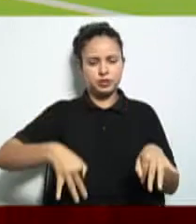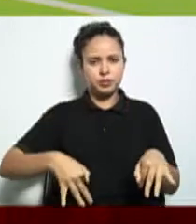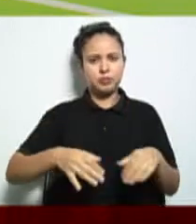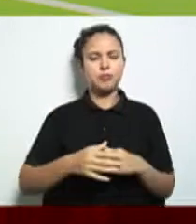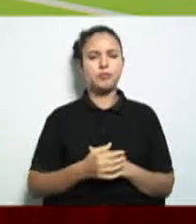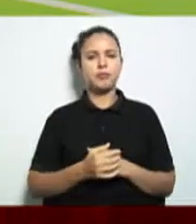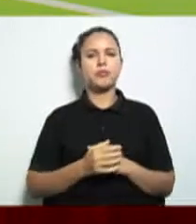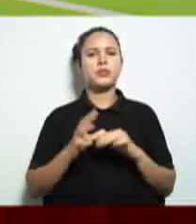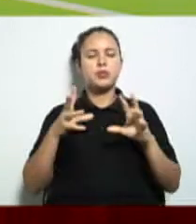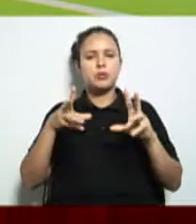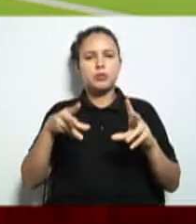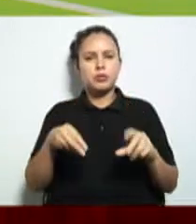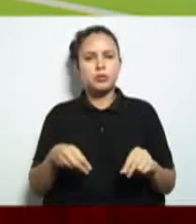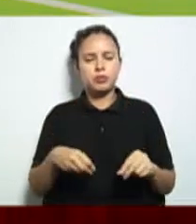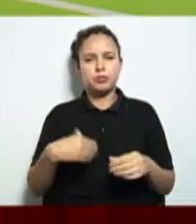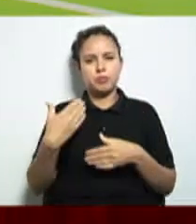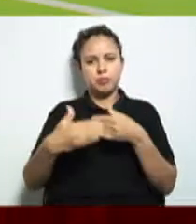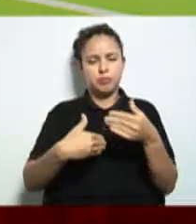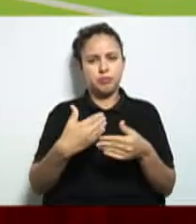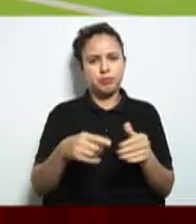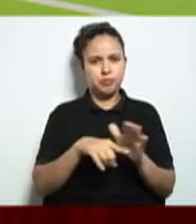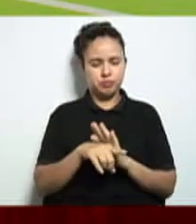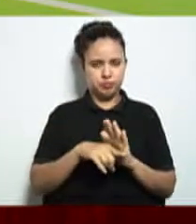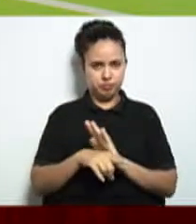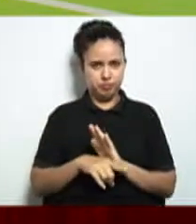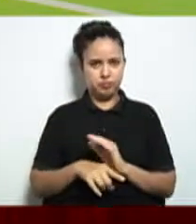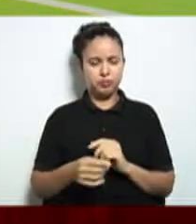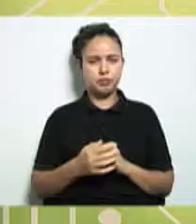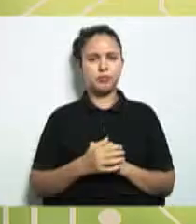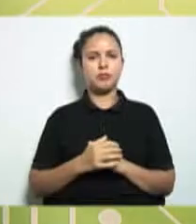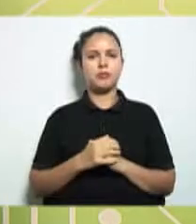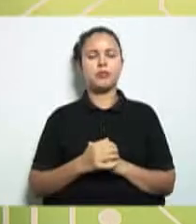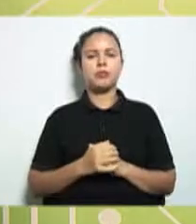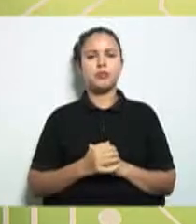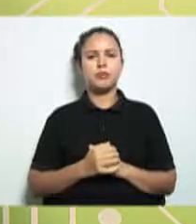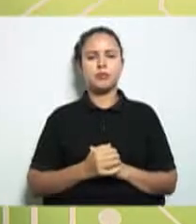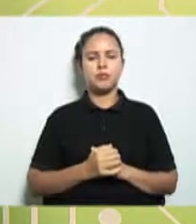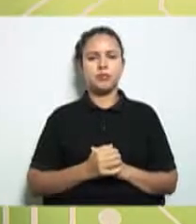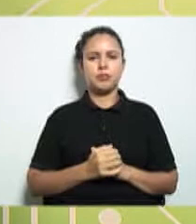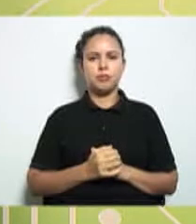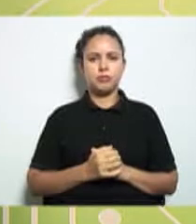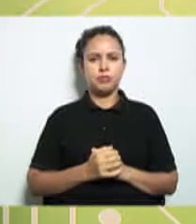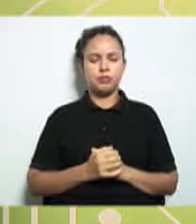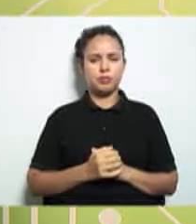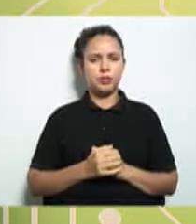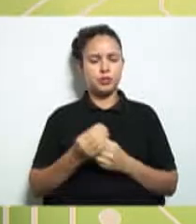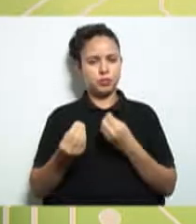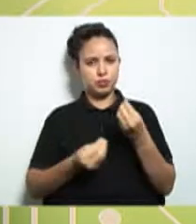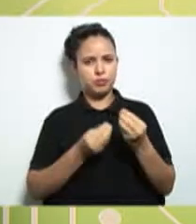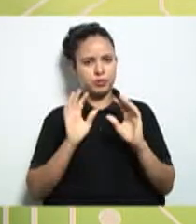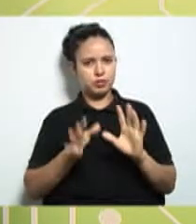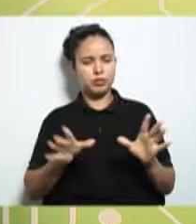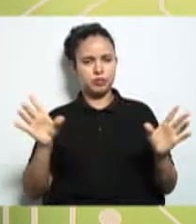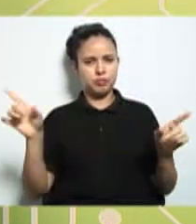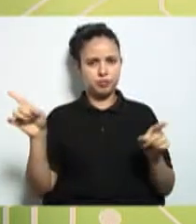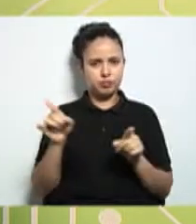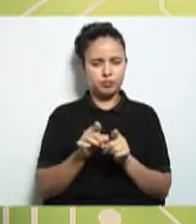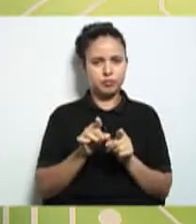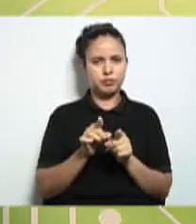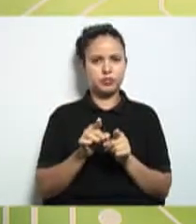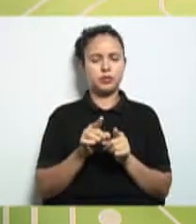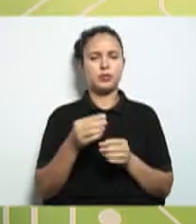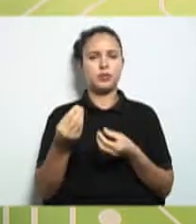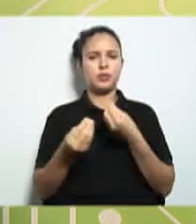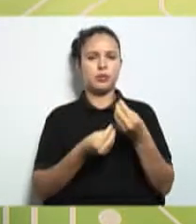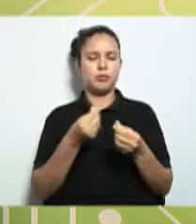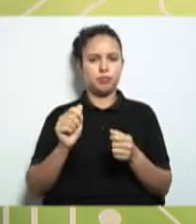processo de pesquisa para alcançar esse objetivo. E aí, como a gente passou para você um resuminho, agora a gente vai ver como